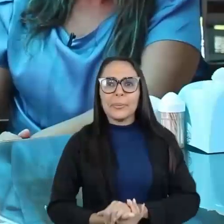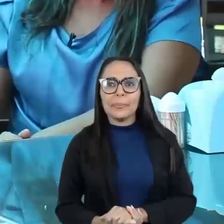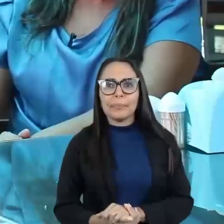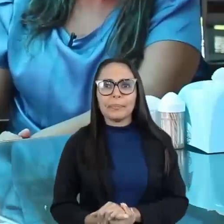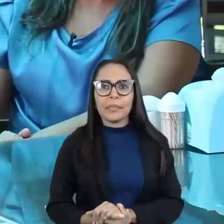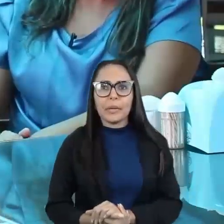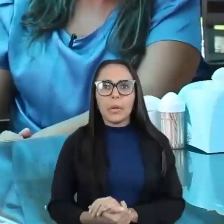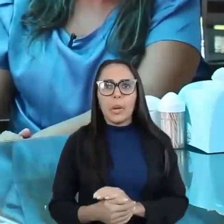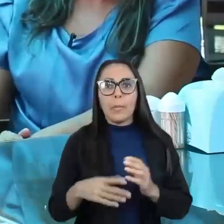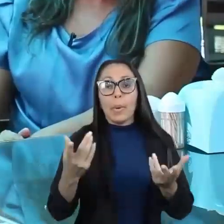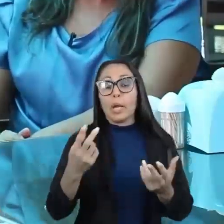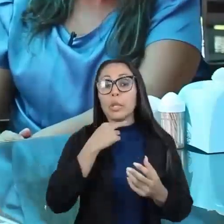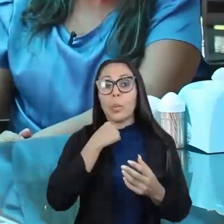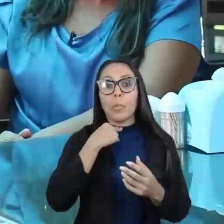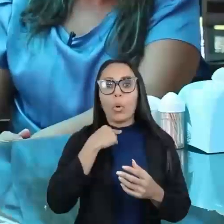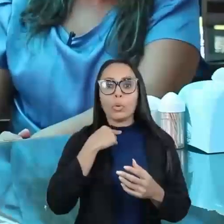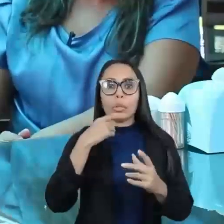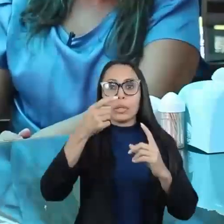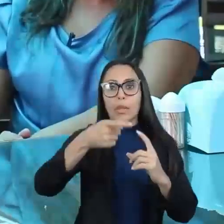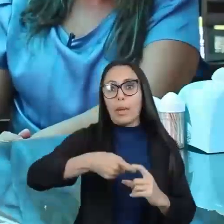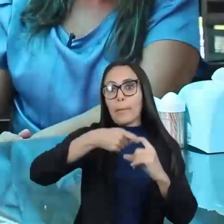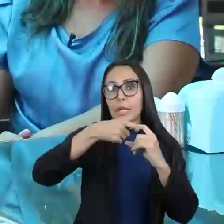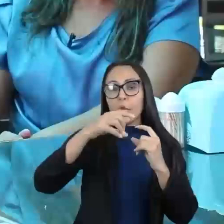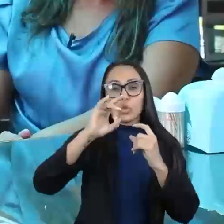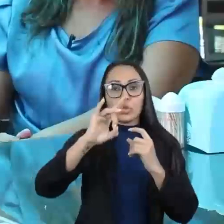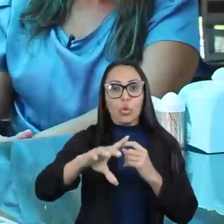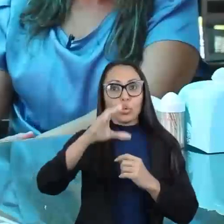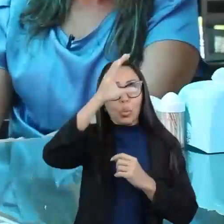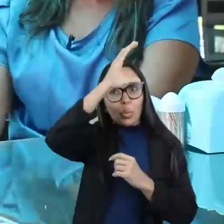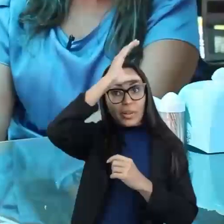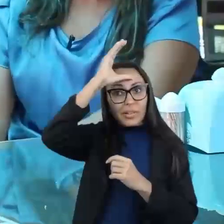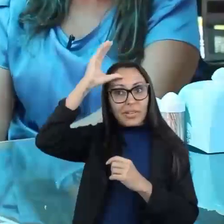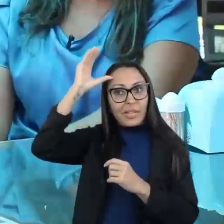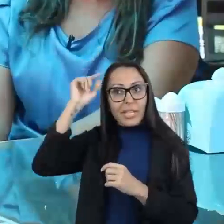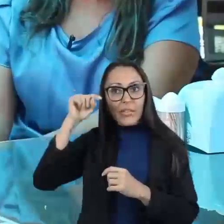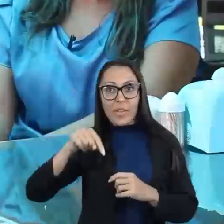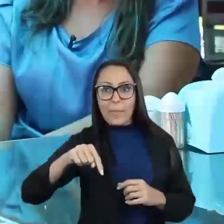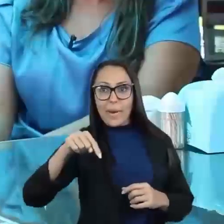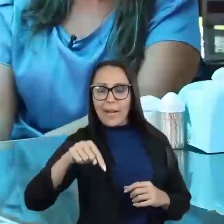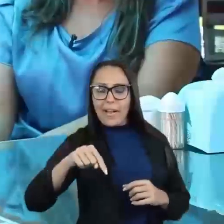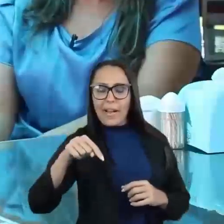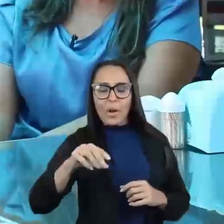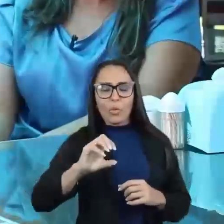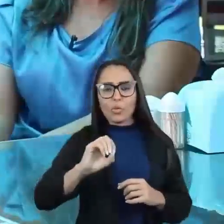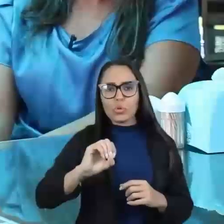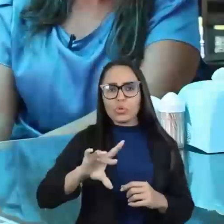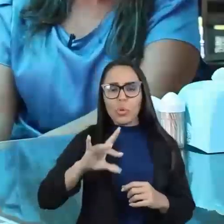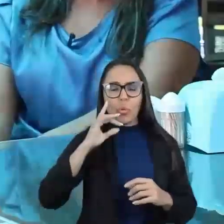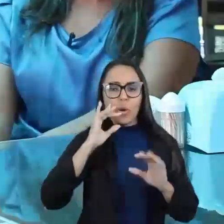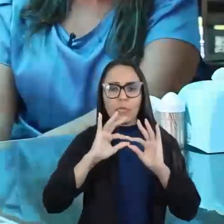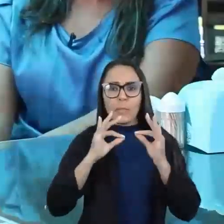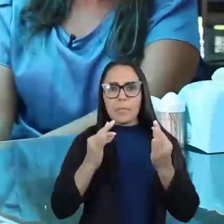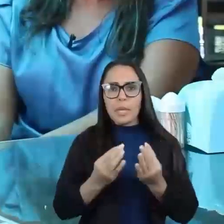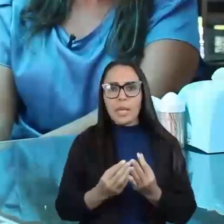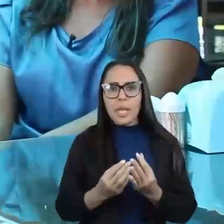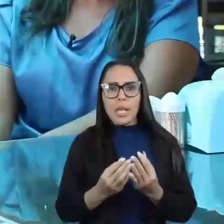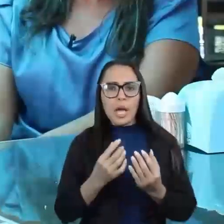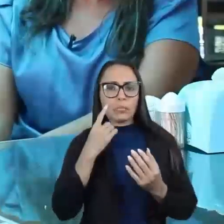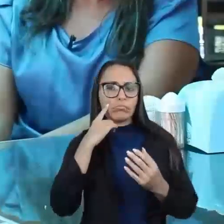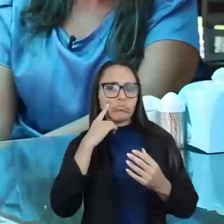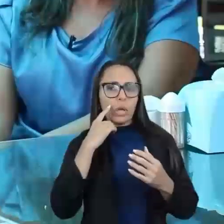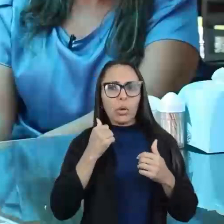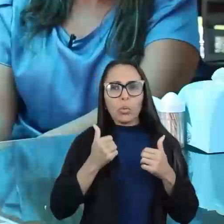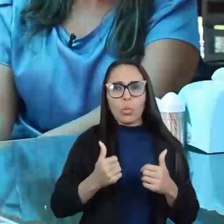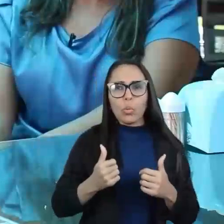pode depender só do cliente que vem para cá, ou do cliente que vem só com a família curtir, aproveitar, beber,